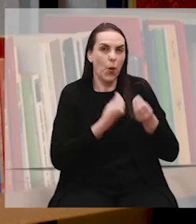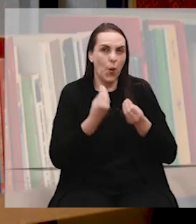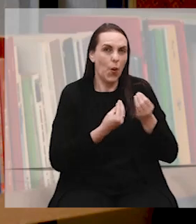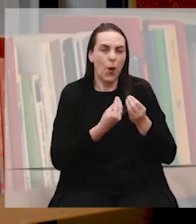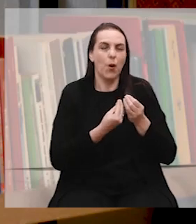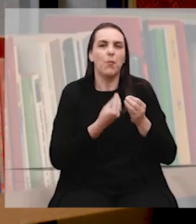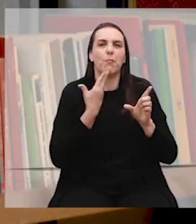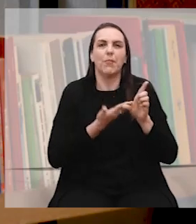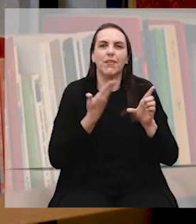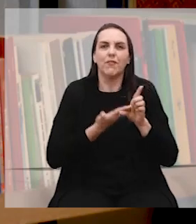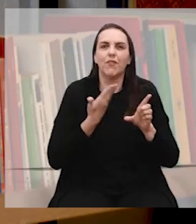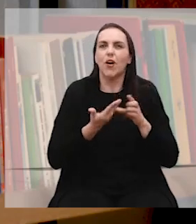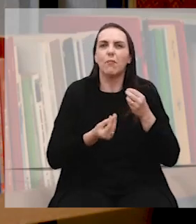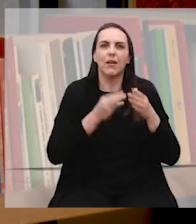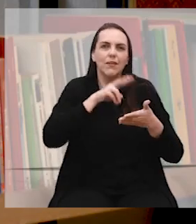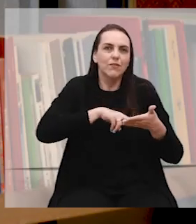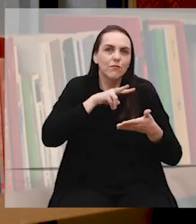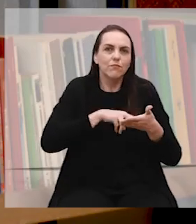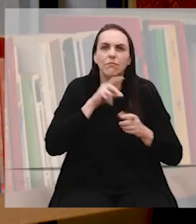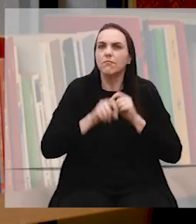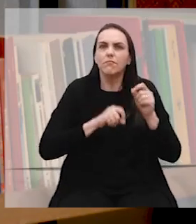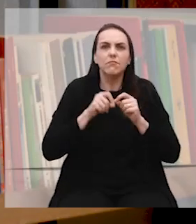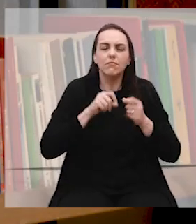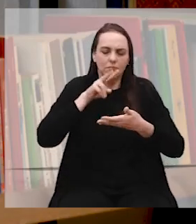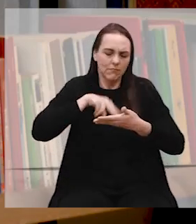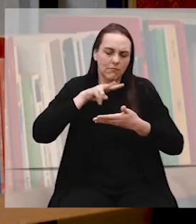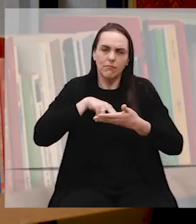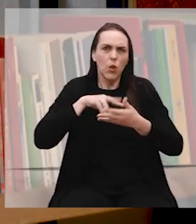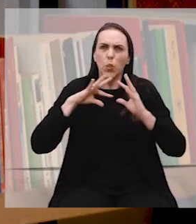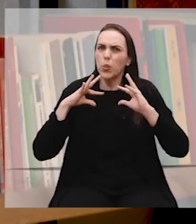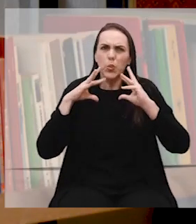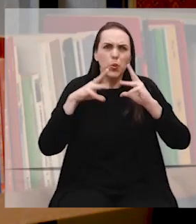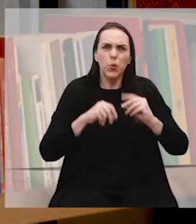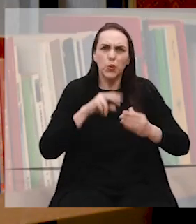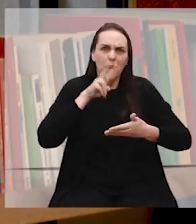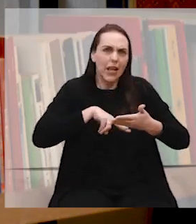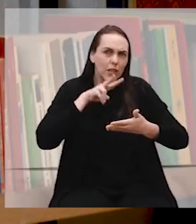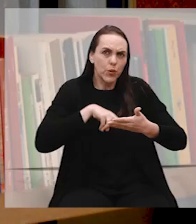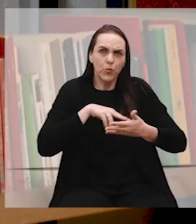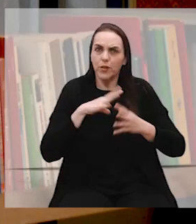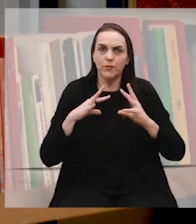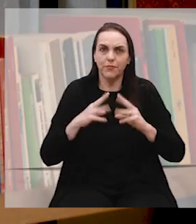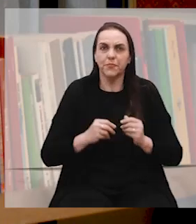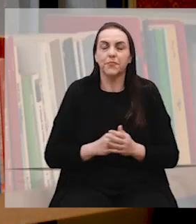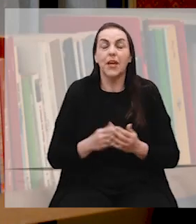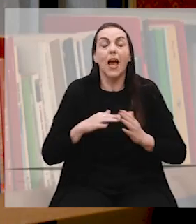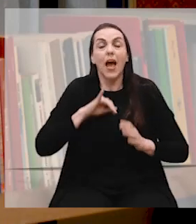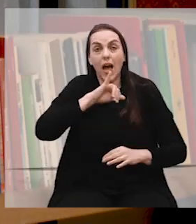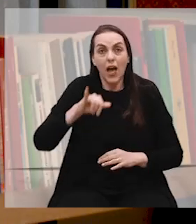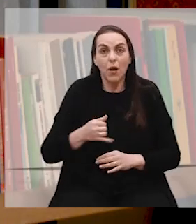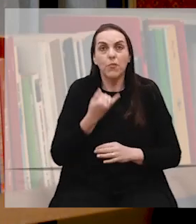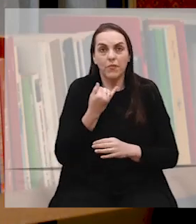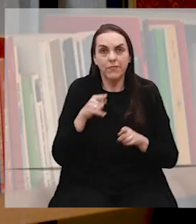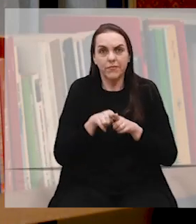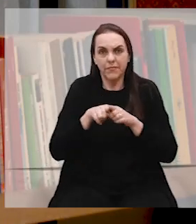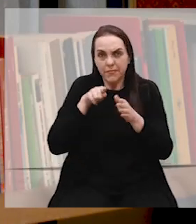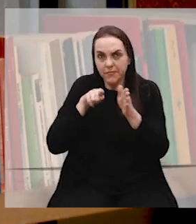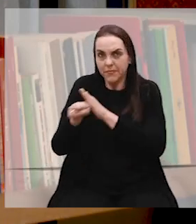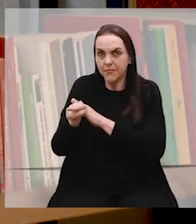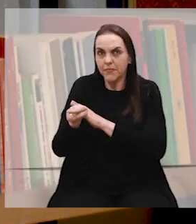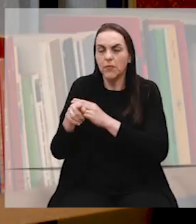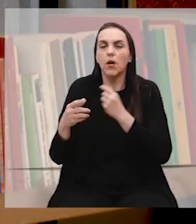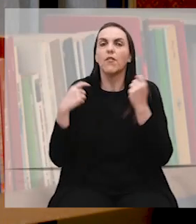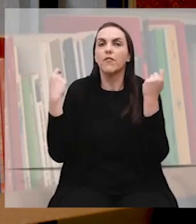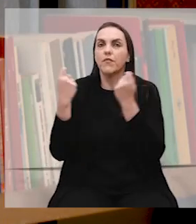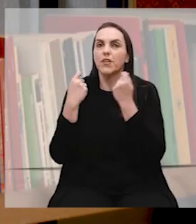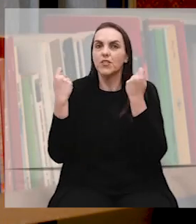das plataformas de leitura, né? O que a gente lê? Tudo a gente lê. E aqui eu quero também aproveitar te questionar, porque no